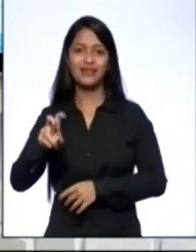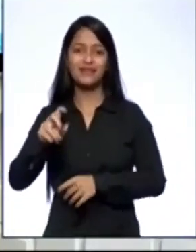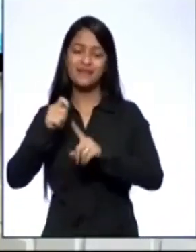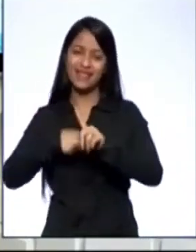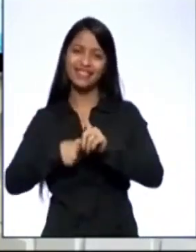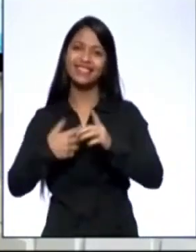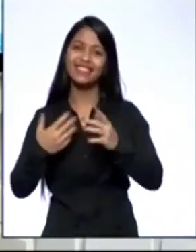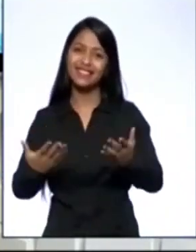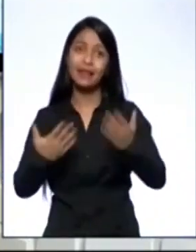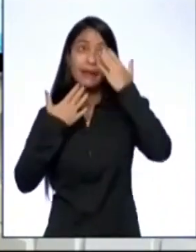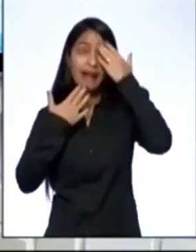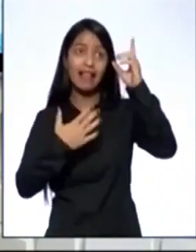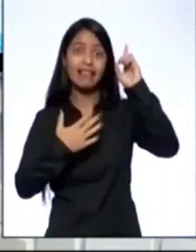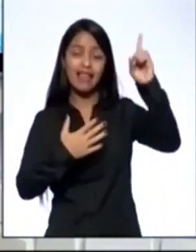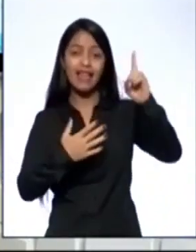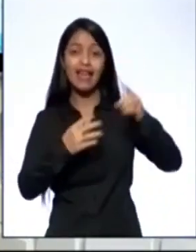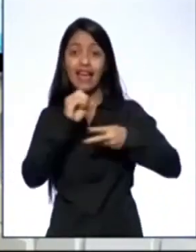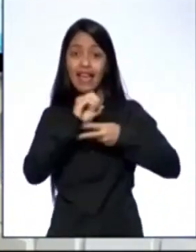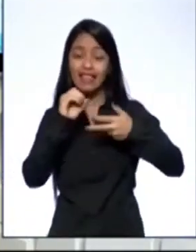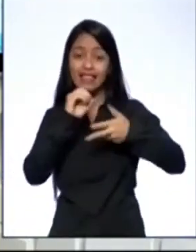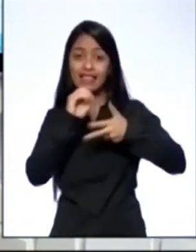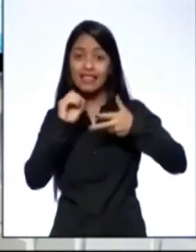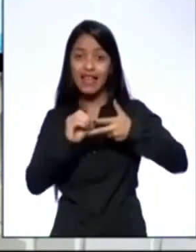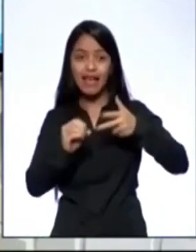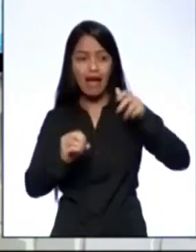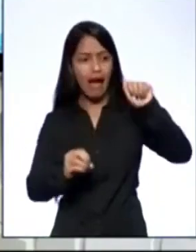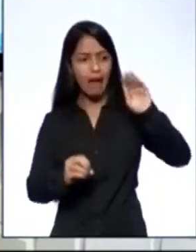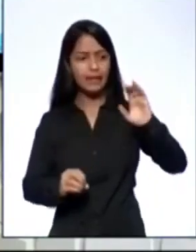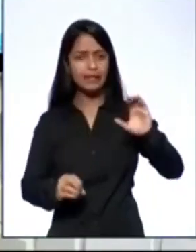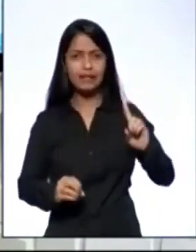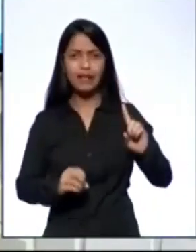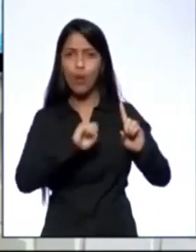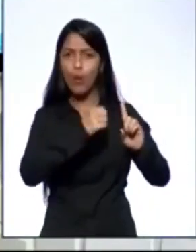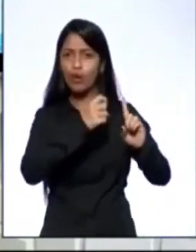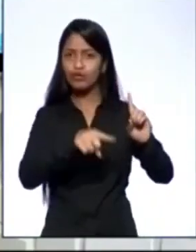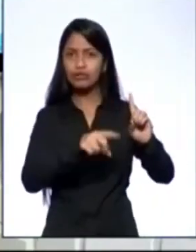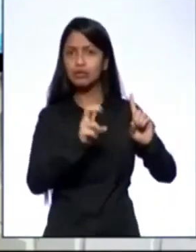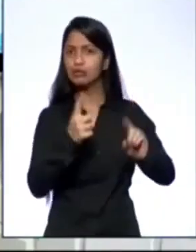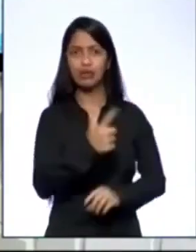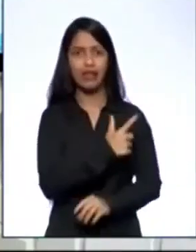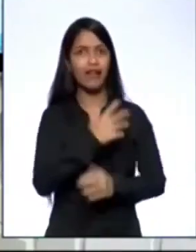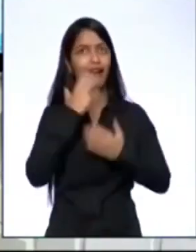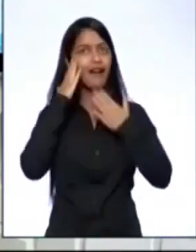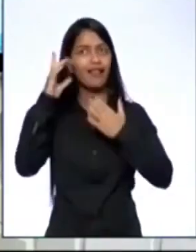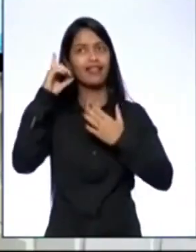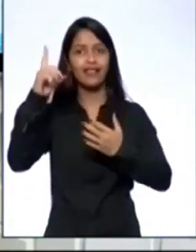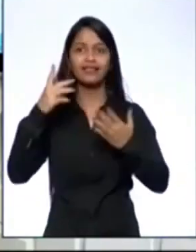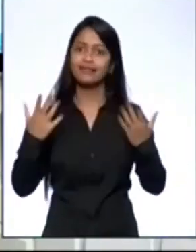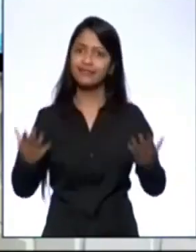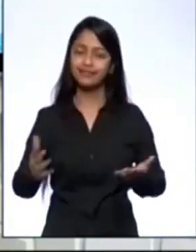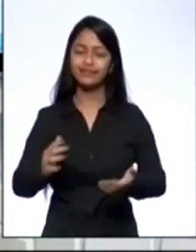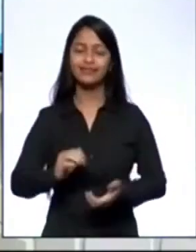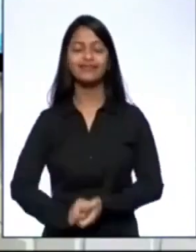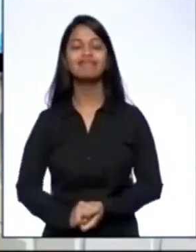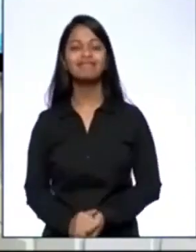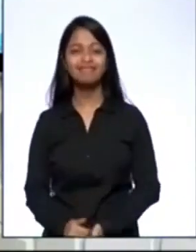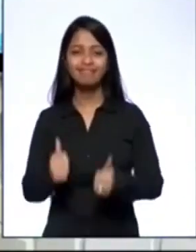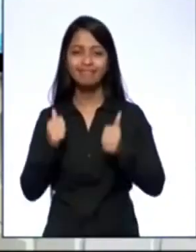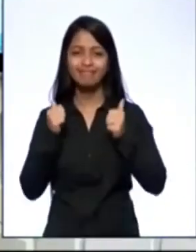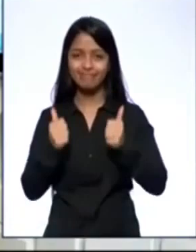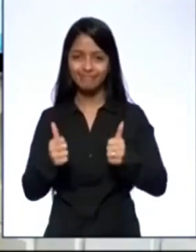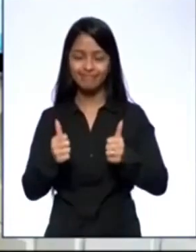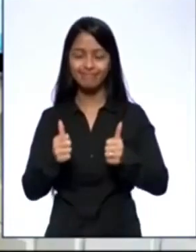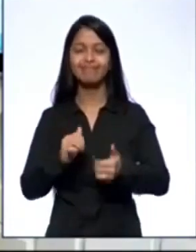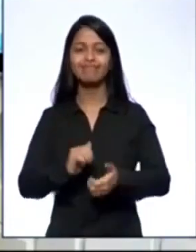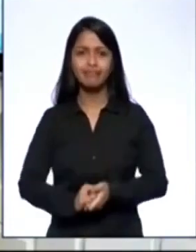né Graças a Deus pelo menos isso tá bom beleza muito bem após o